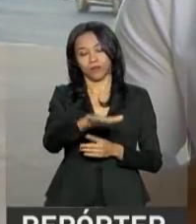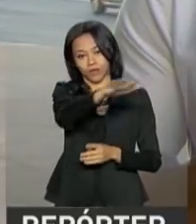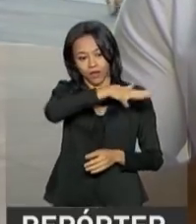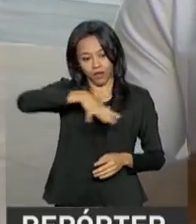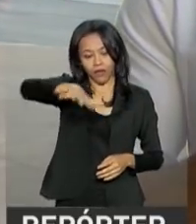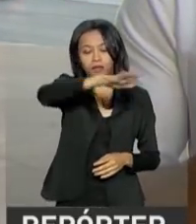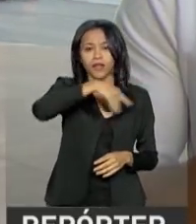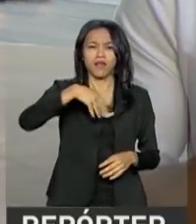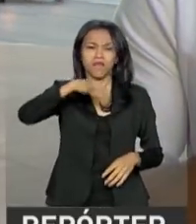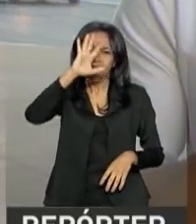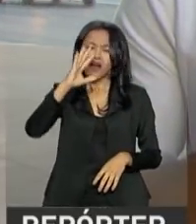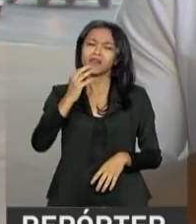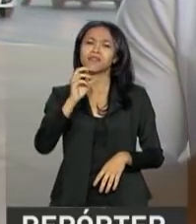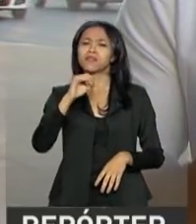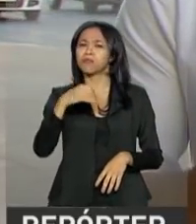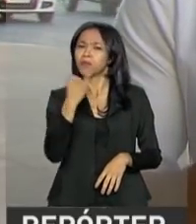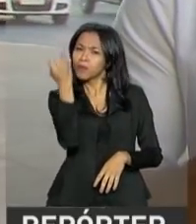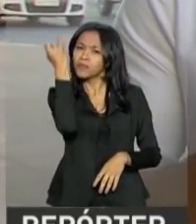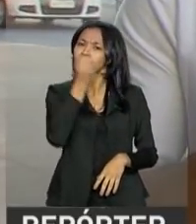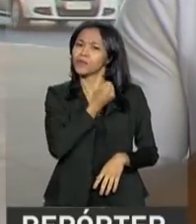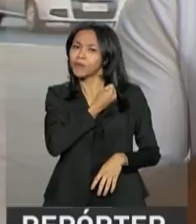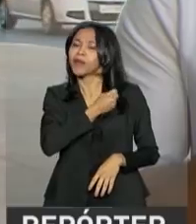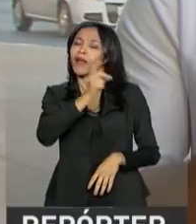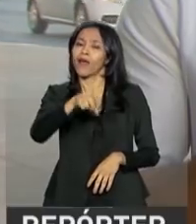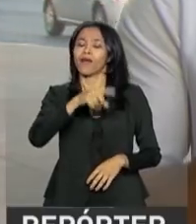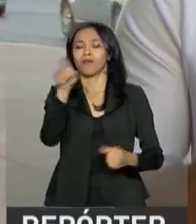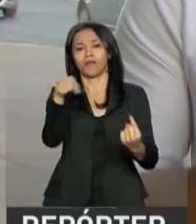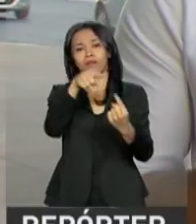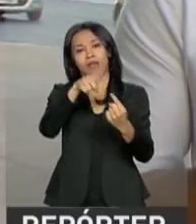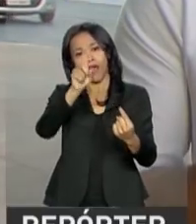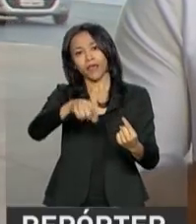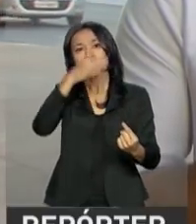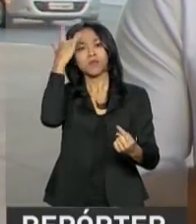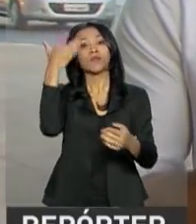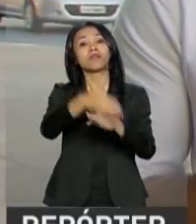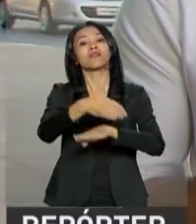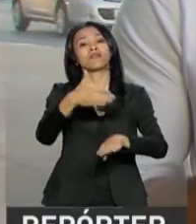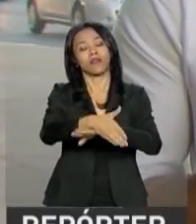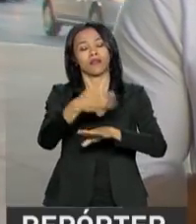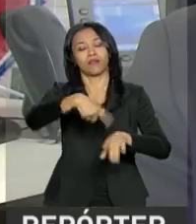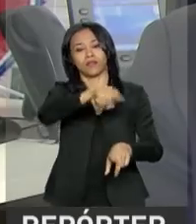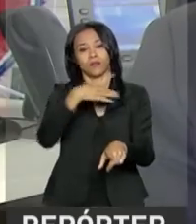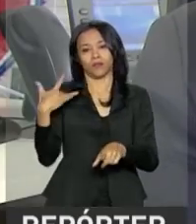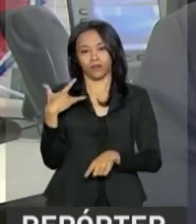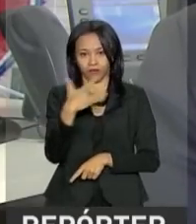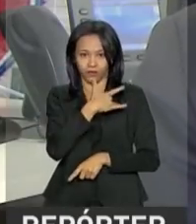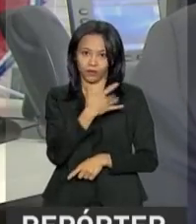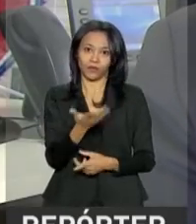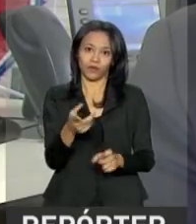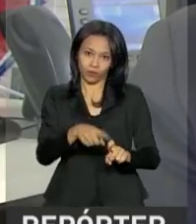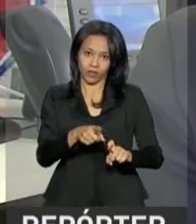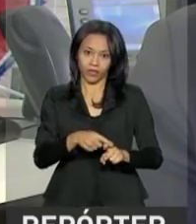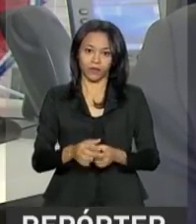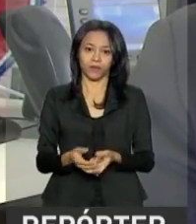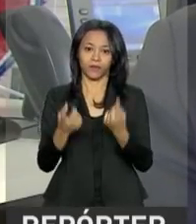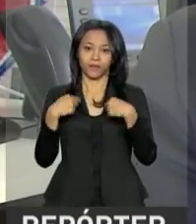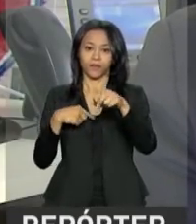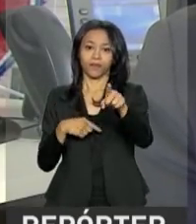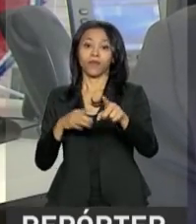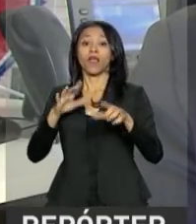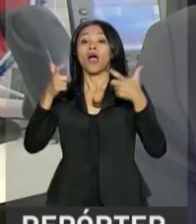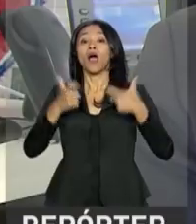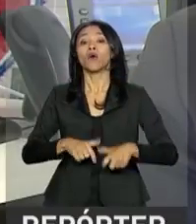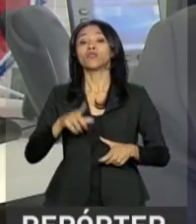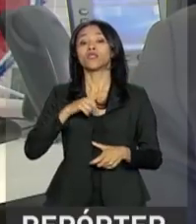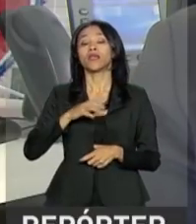do que números o objetivo é garantir o acesso da população à assistência médica ou de teor de água no mundo colocar somente